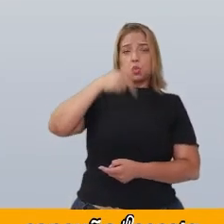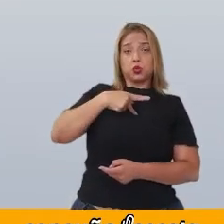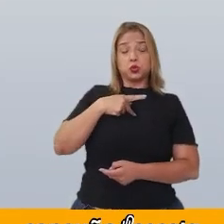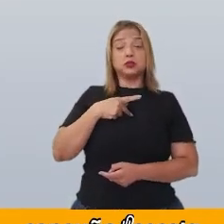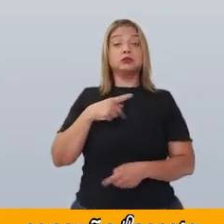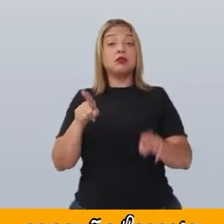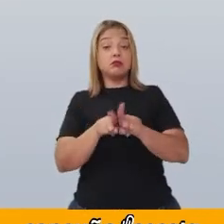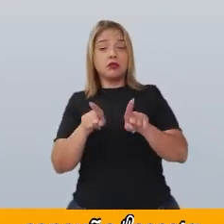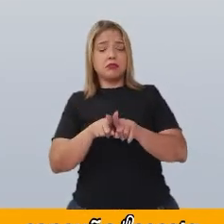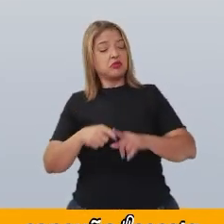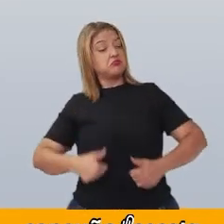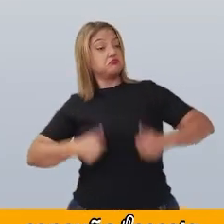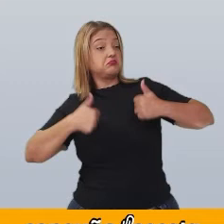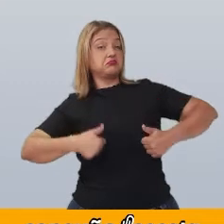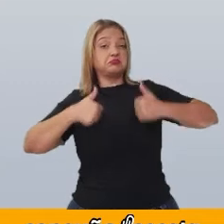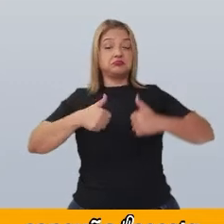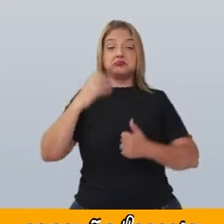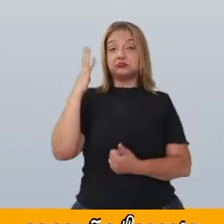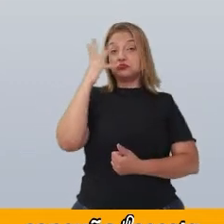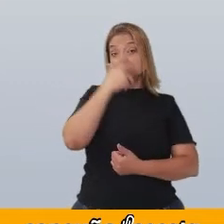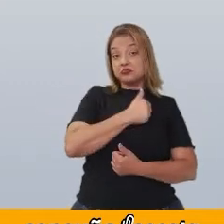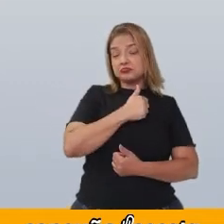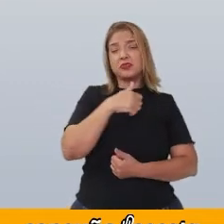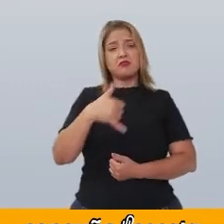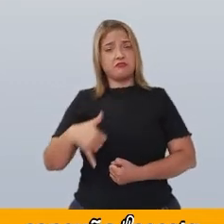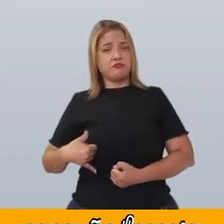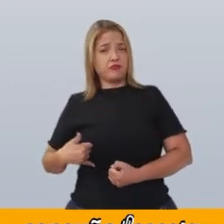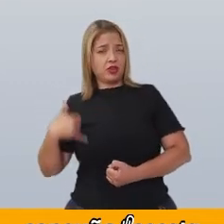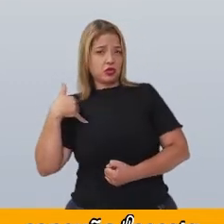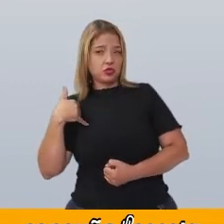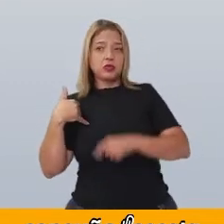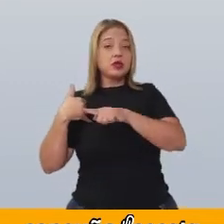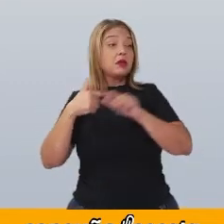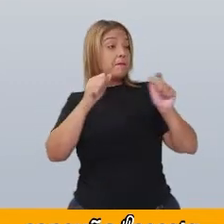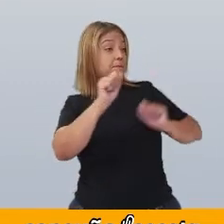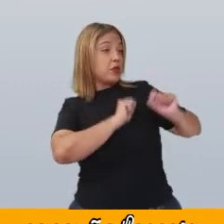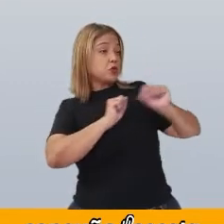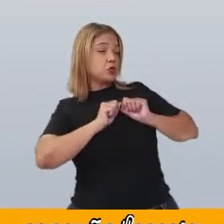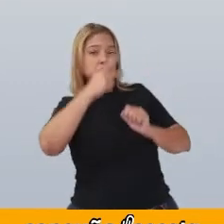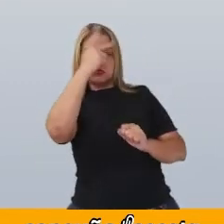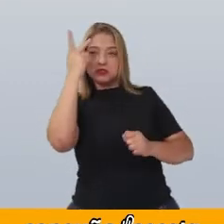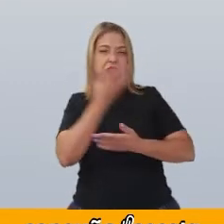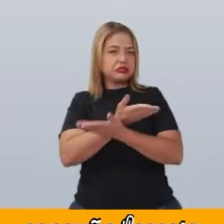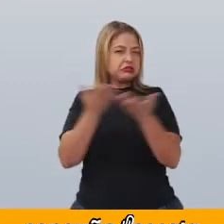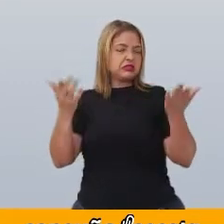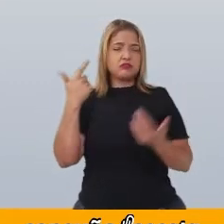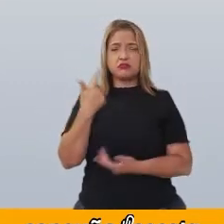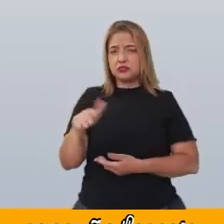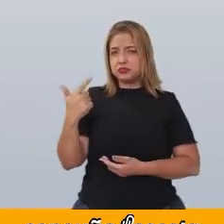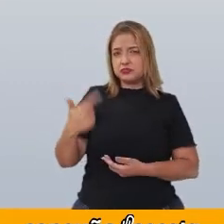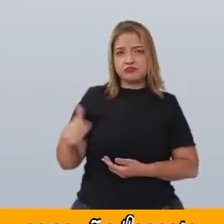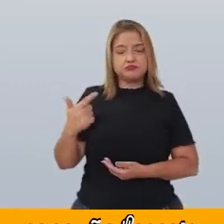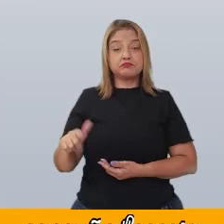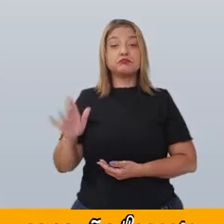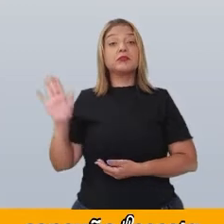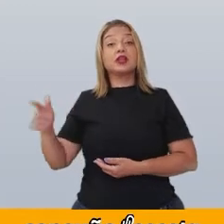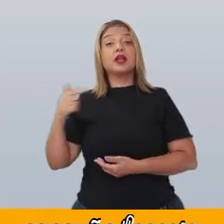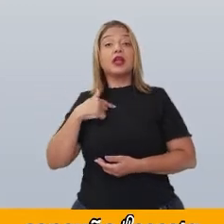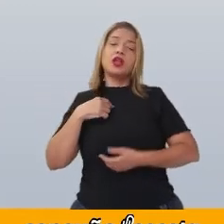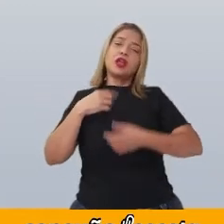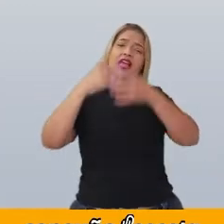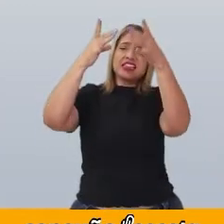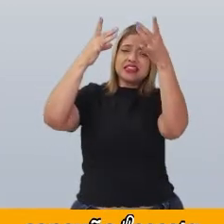sua beleza, vaidoso, não se apaixonava por ninguém. Estou descrevendo,